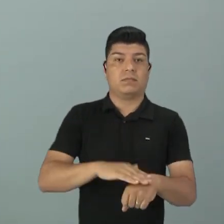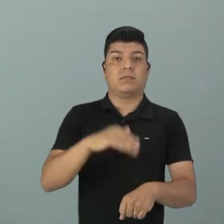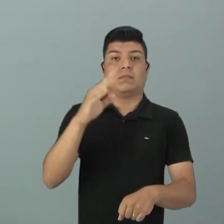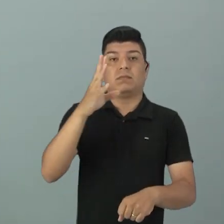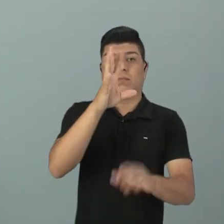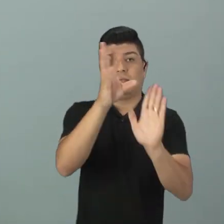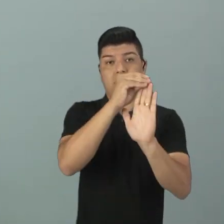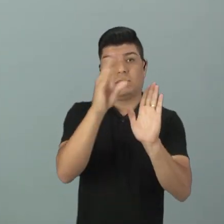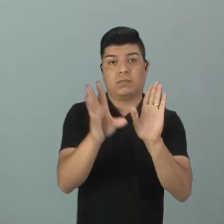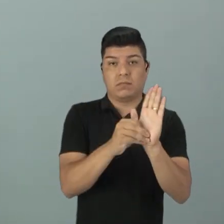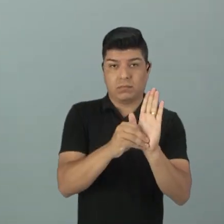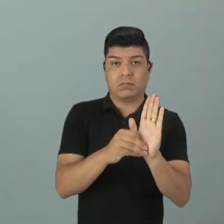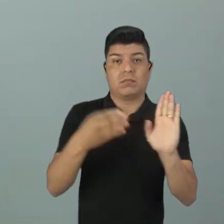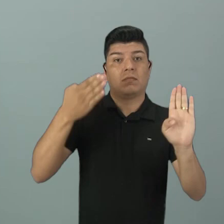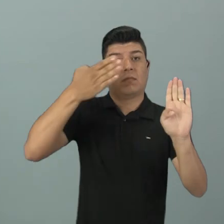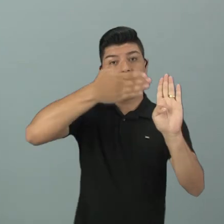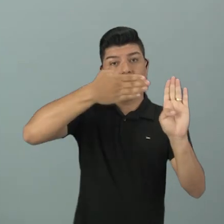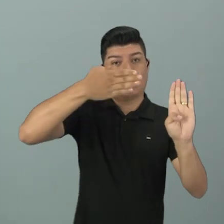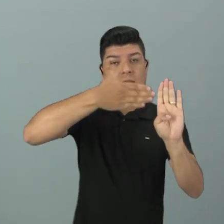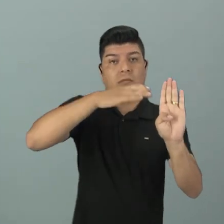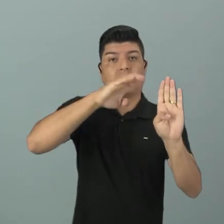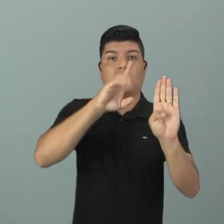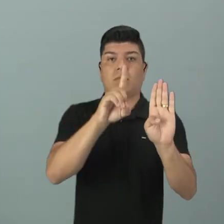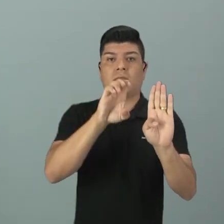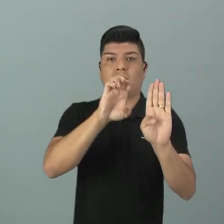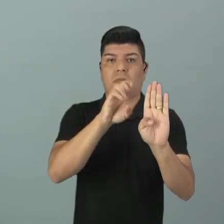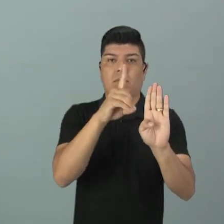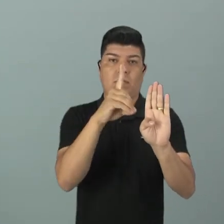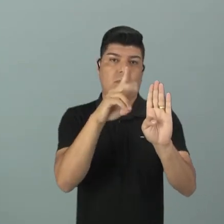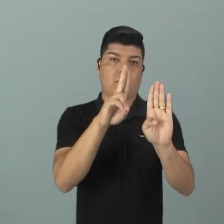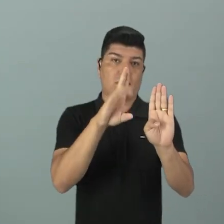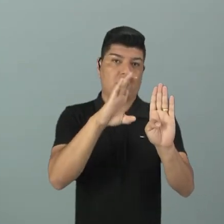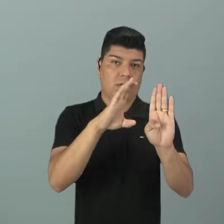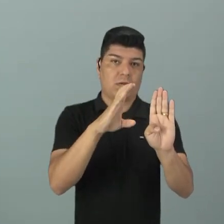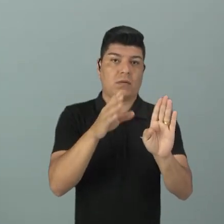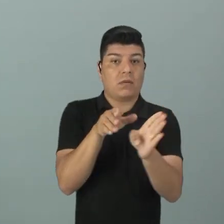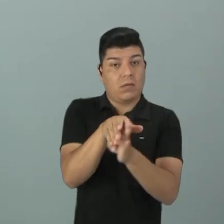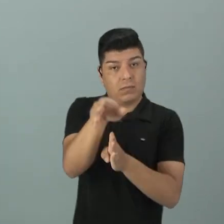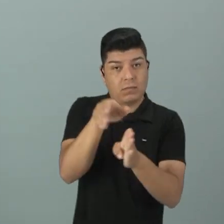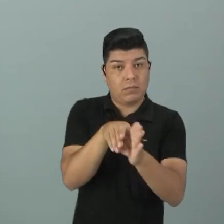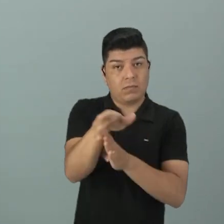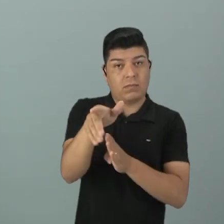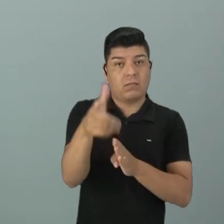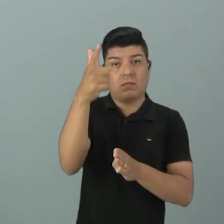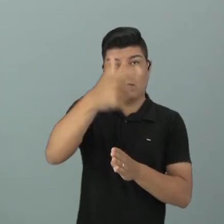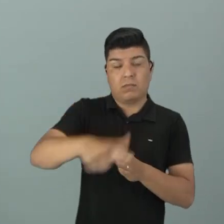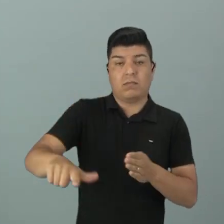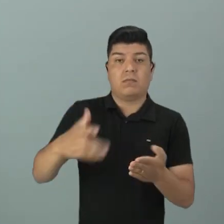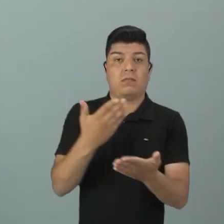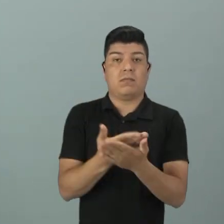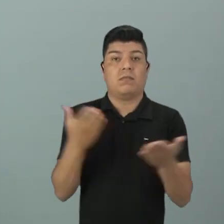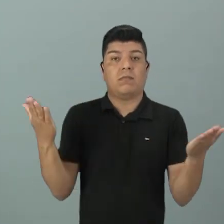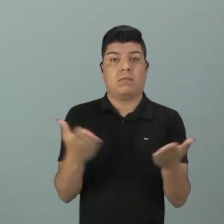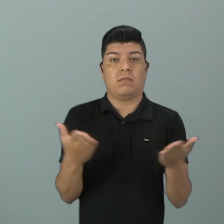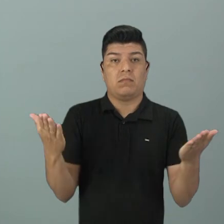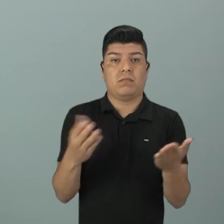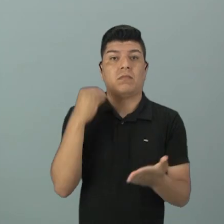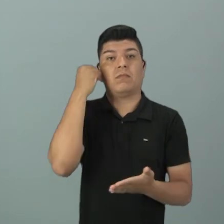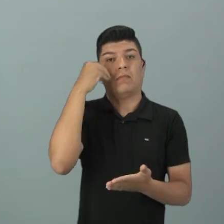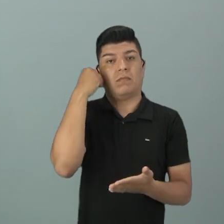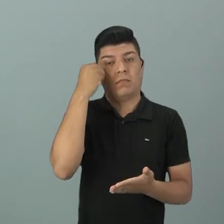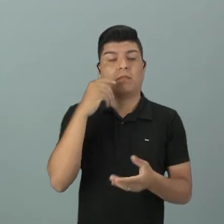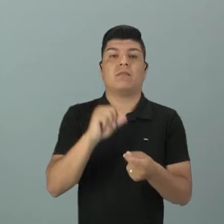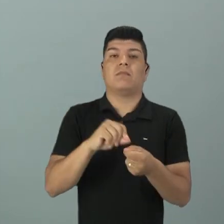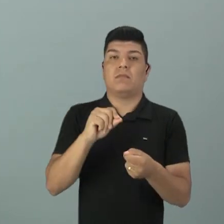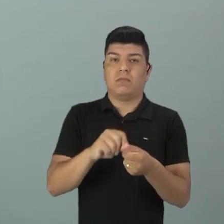conteúdos dessa forma, aí você pode acessar nossa plataforma Eduque e até lhe aconselho que você retome essa aula e faça esses experimentos aí